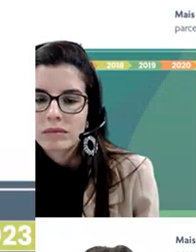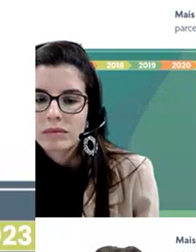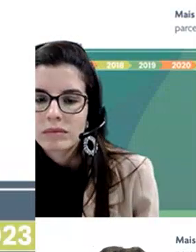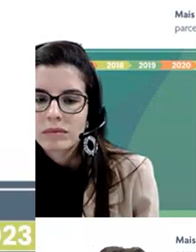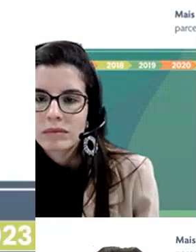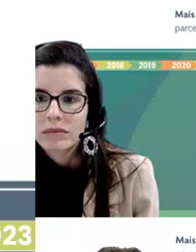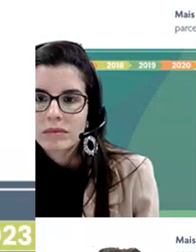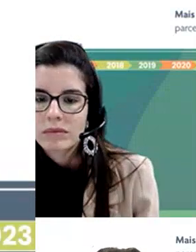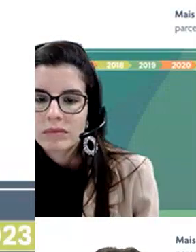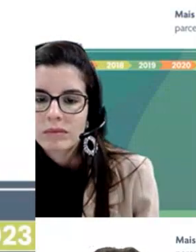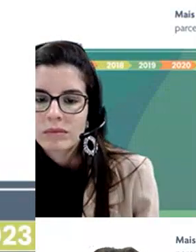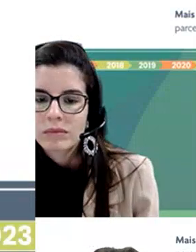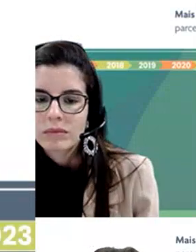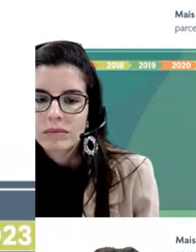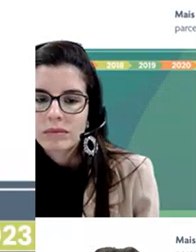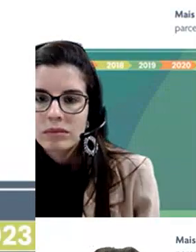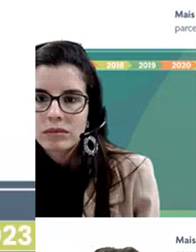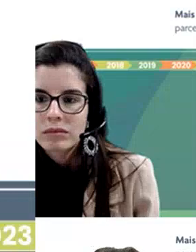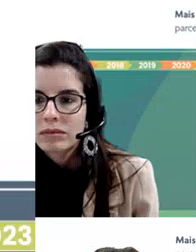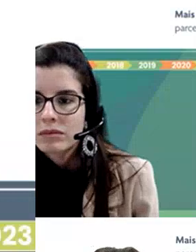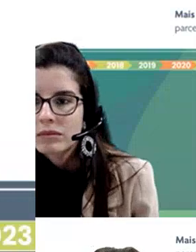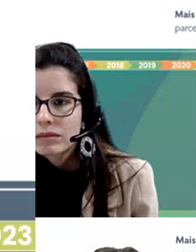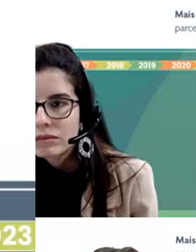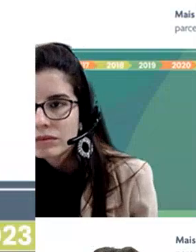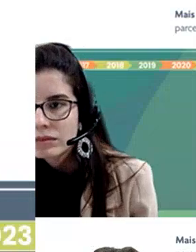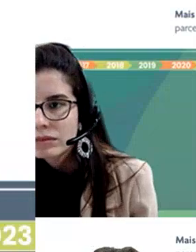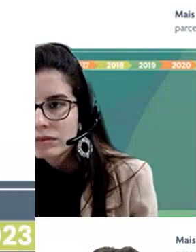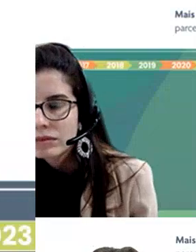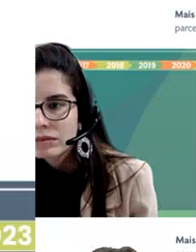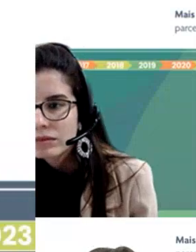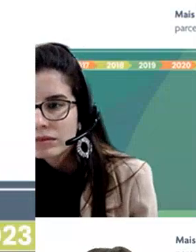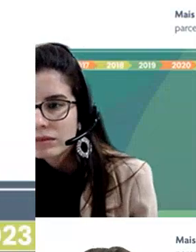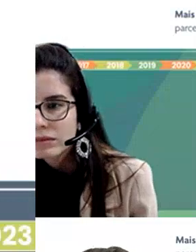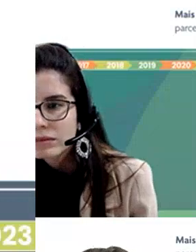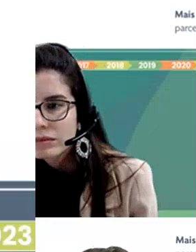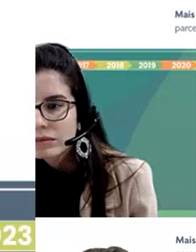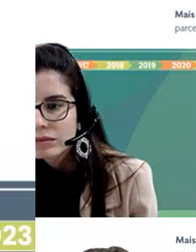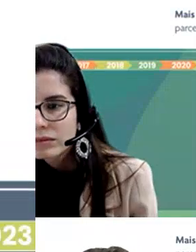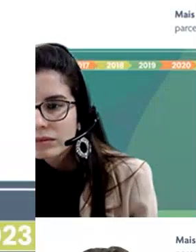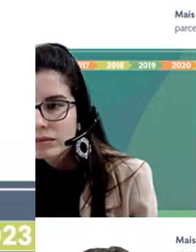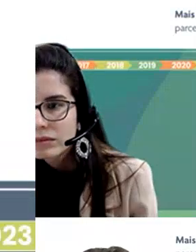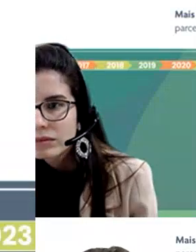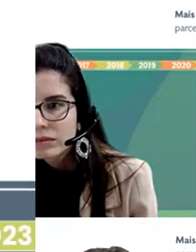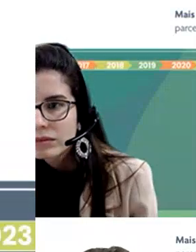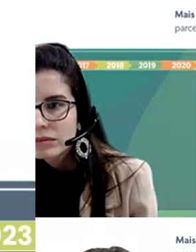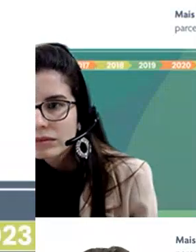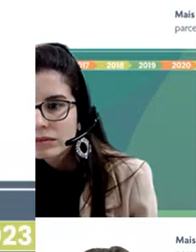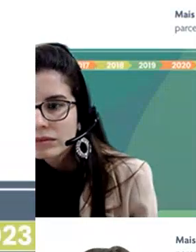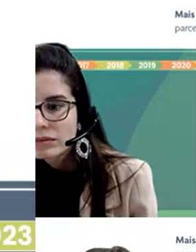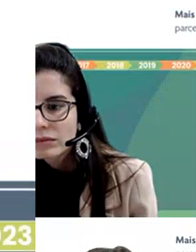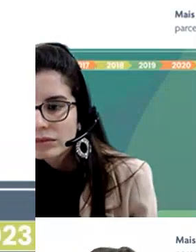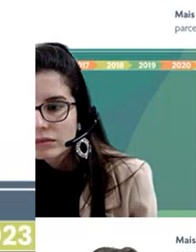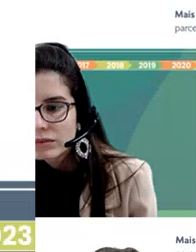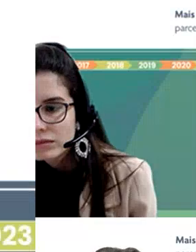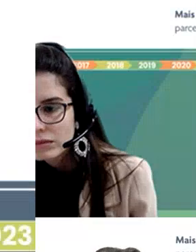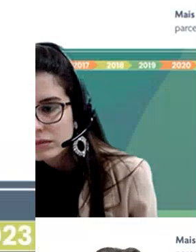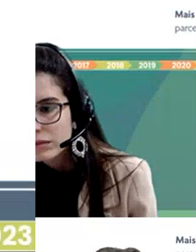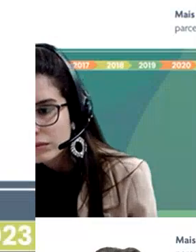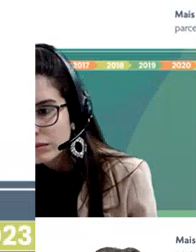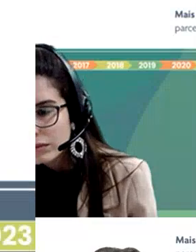precisar verificar mesmo o que aconteceu. Se por acaso não deu certo a sua adesão pelo SouGov, a gente faz por aqui, mas a gente analisa